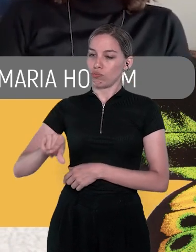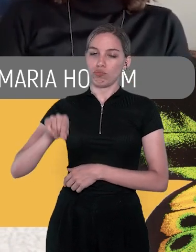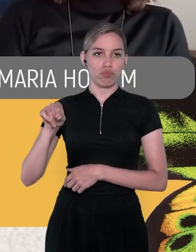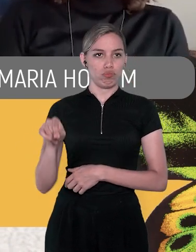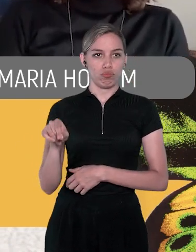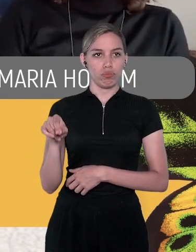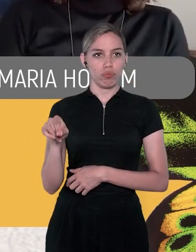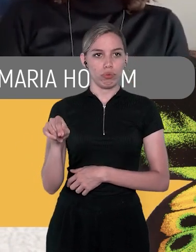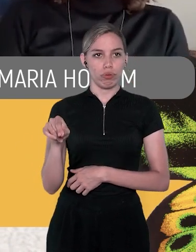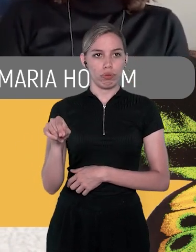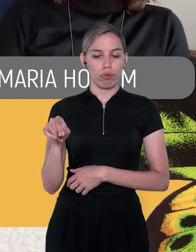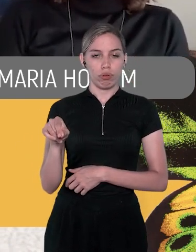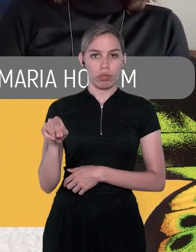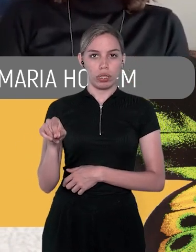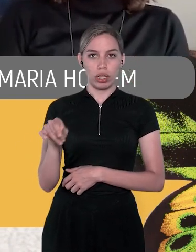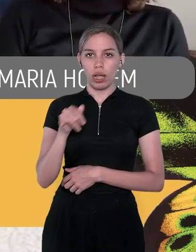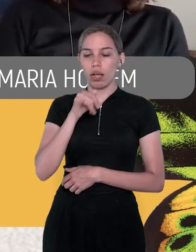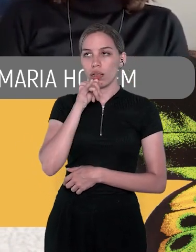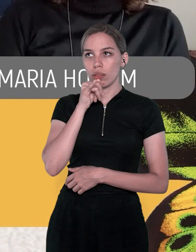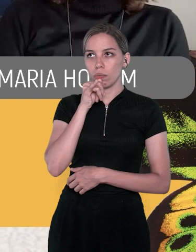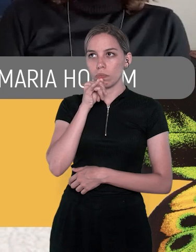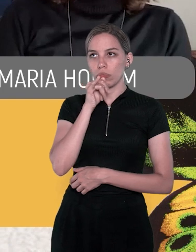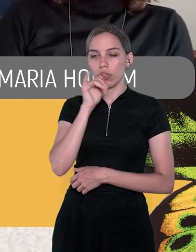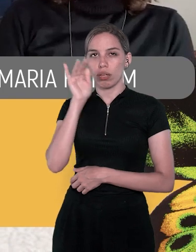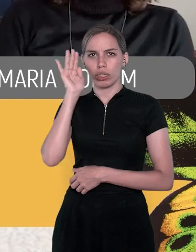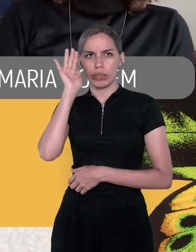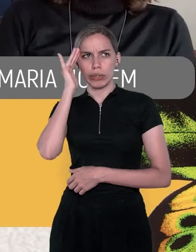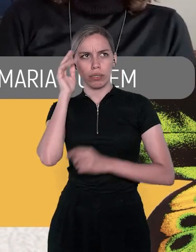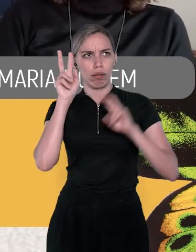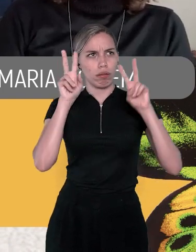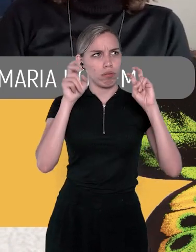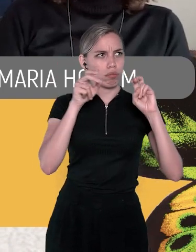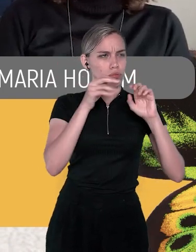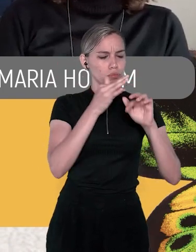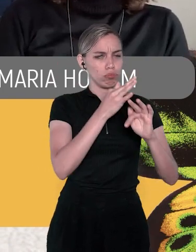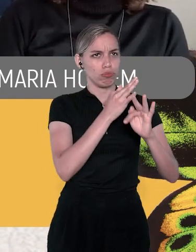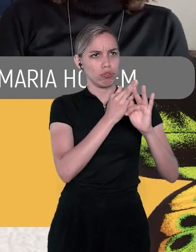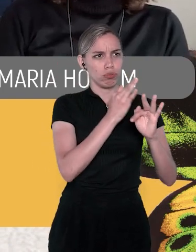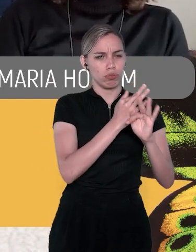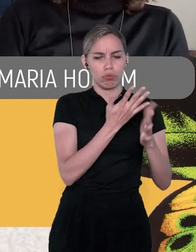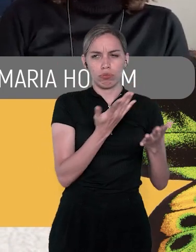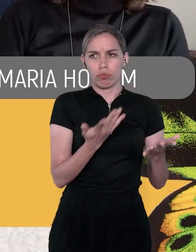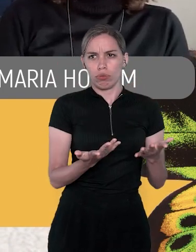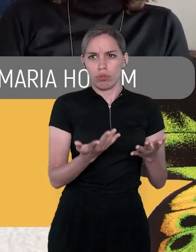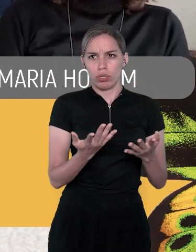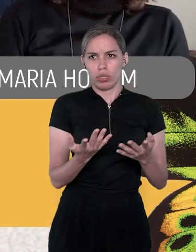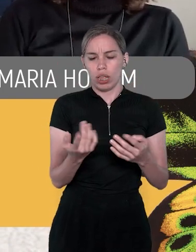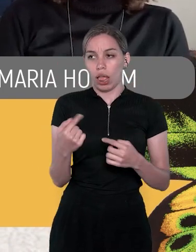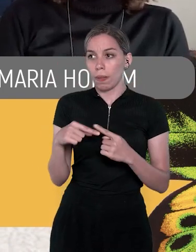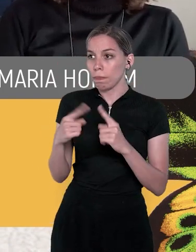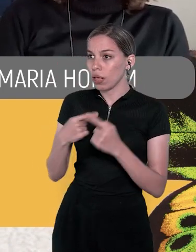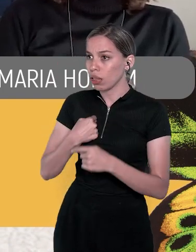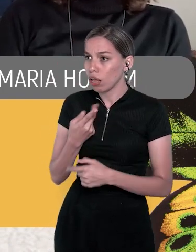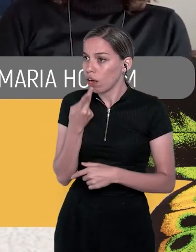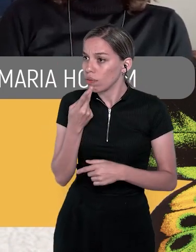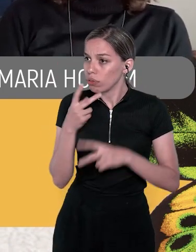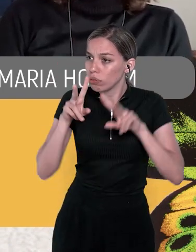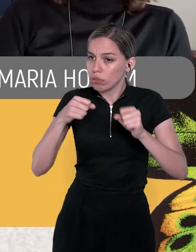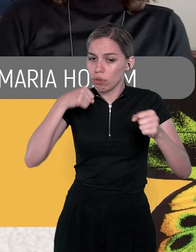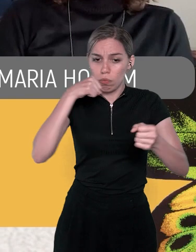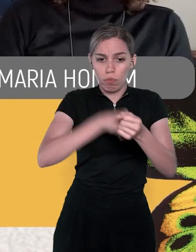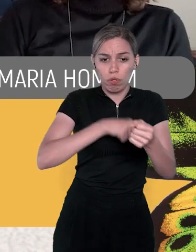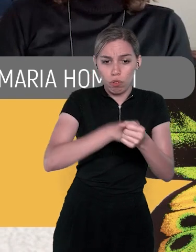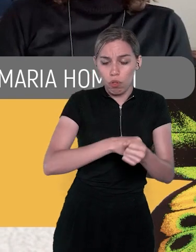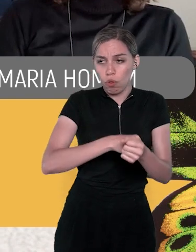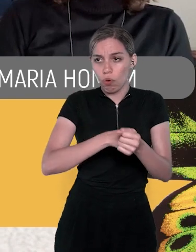idealista, entendeu? Quer dizer, era você ser uma pessoa. Você está vindo de metafísica para cima de mim, quando eu estou falando de estruturas, luta de classes, né?